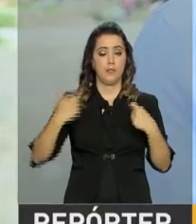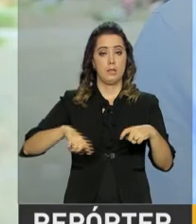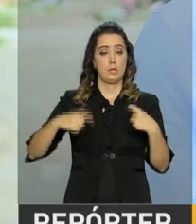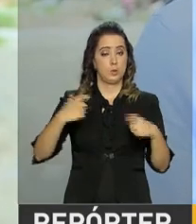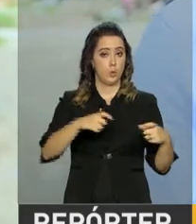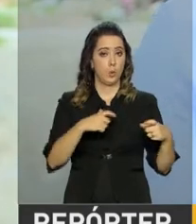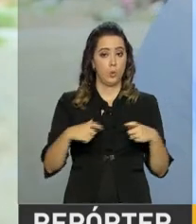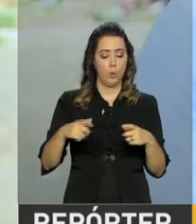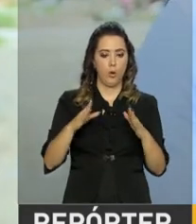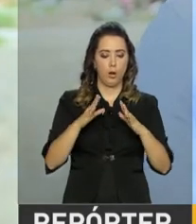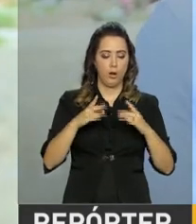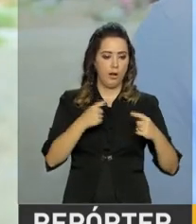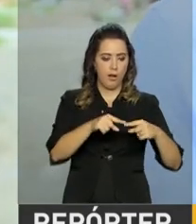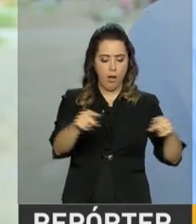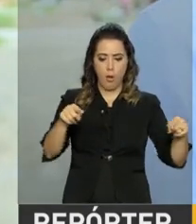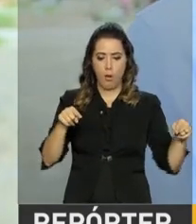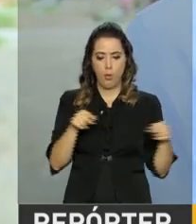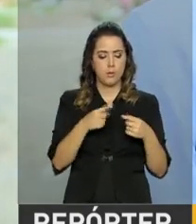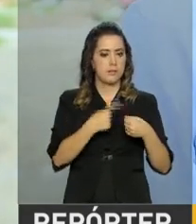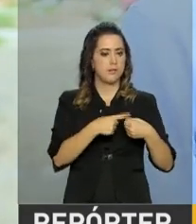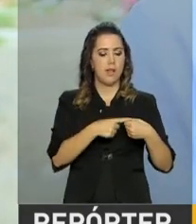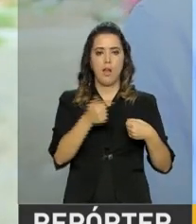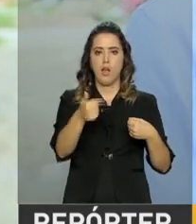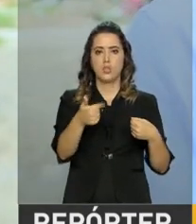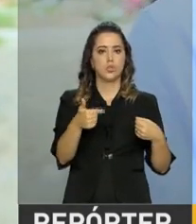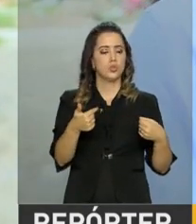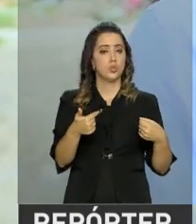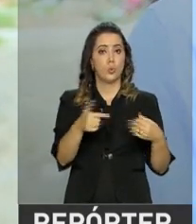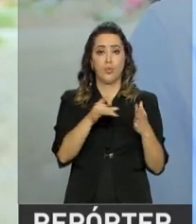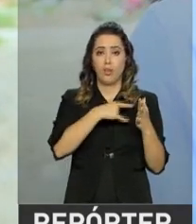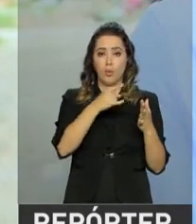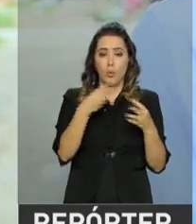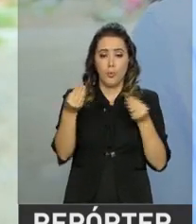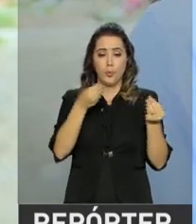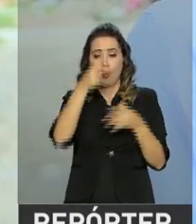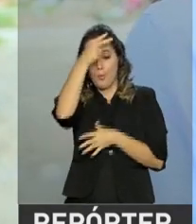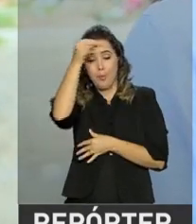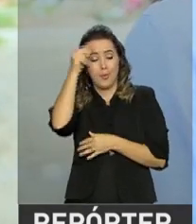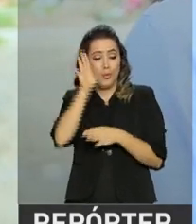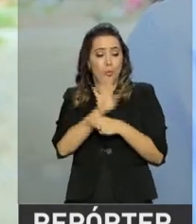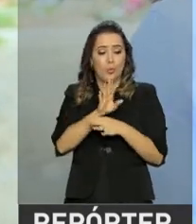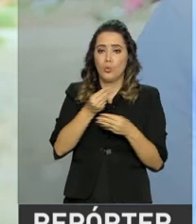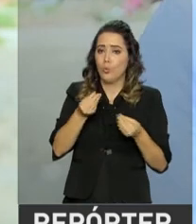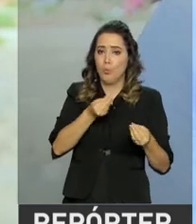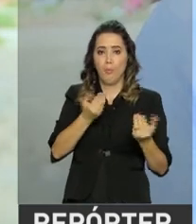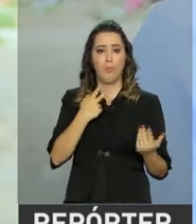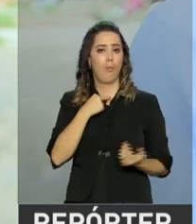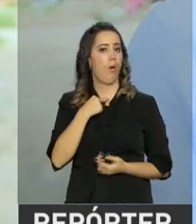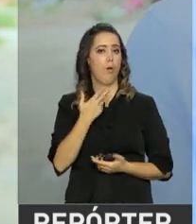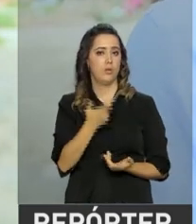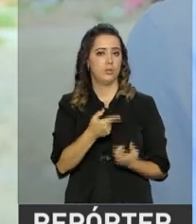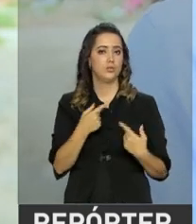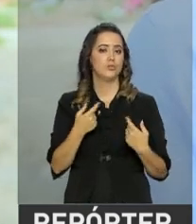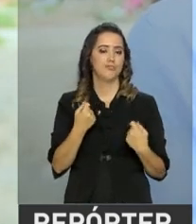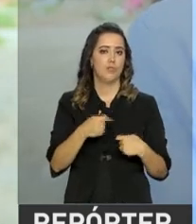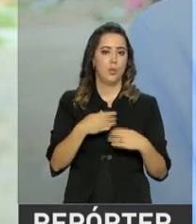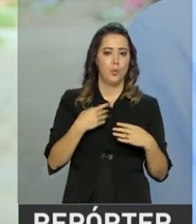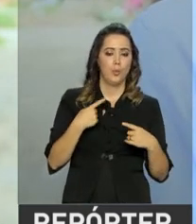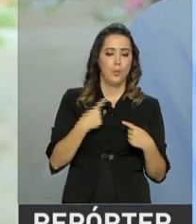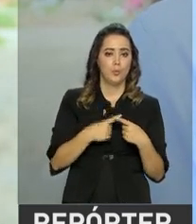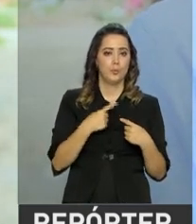é devamos informal a prefeitura ficam impedidas de fazer aquelas melhorias urbanas como por exemplo o calçamento a